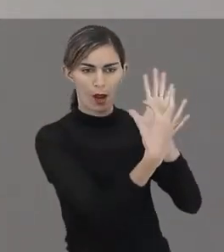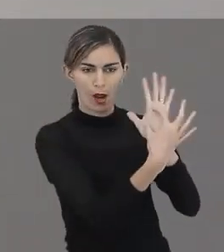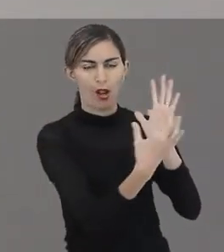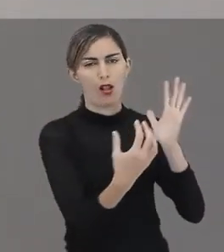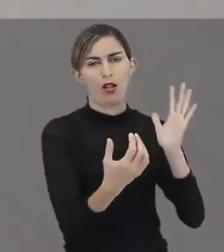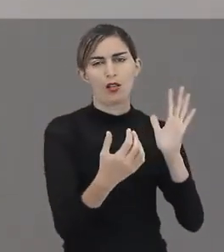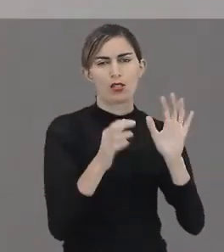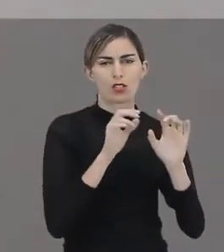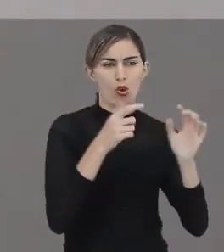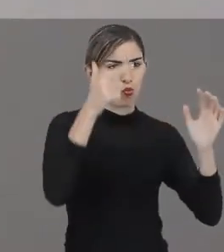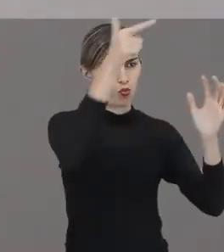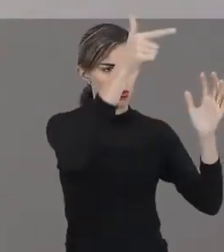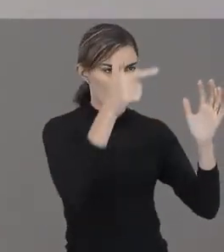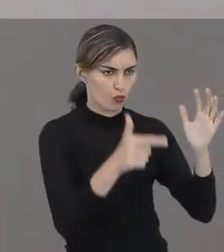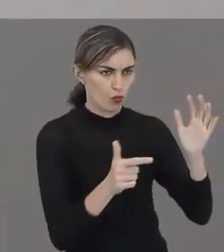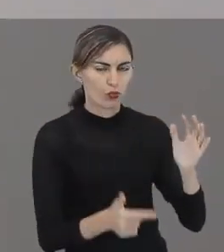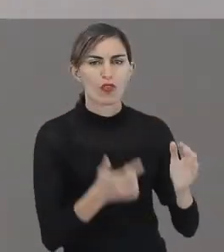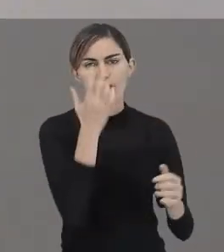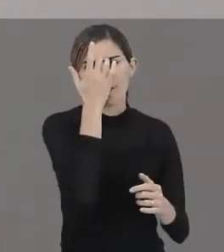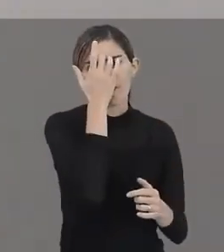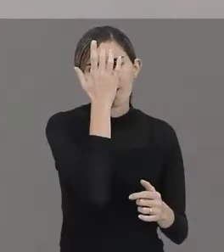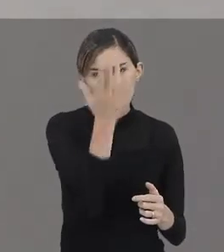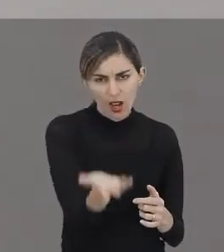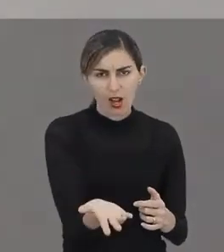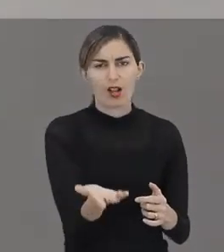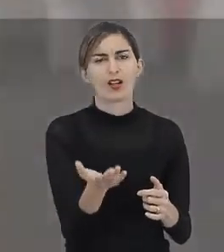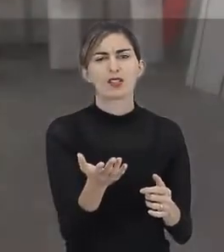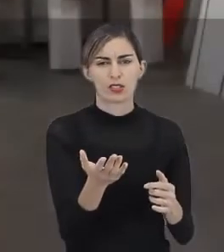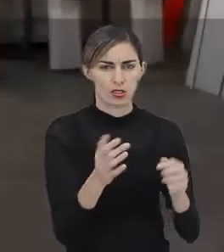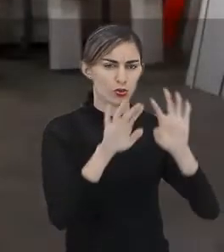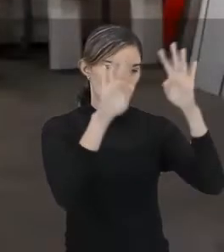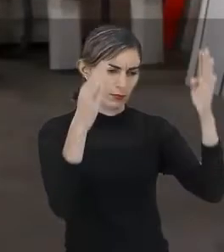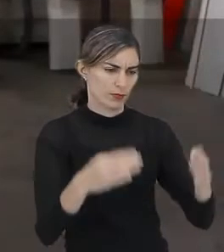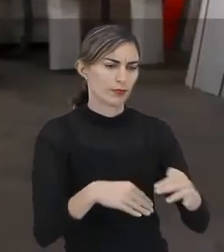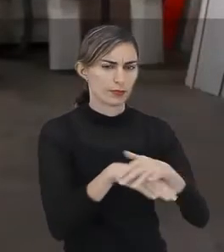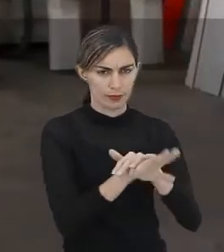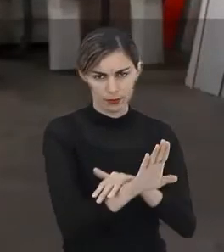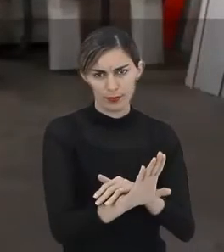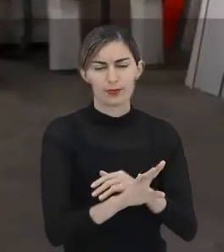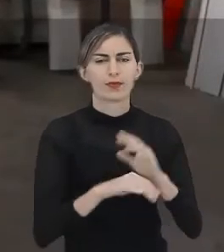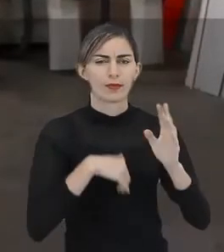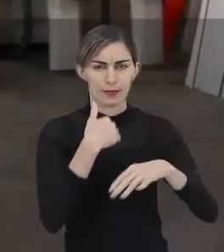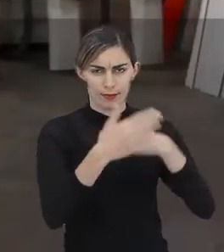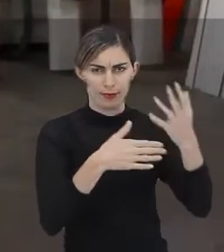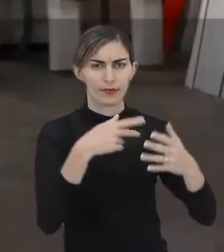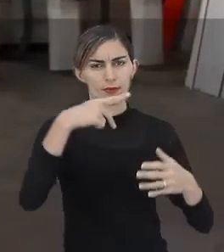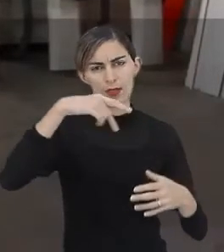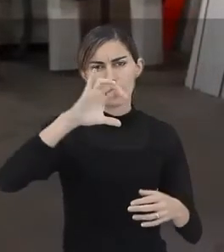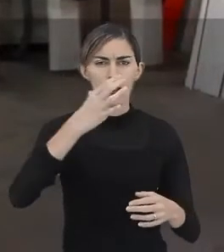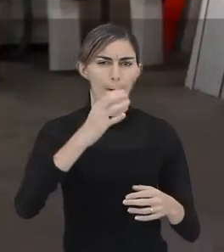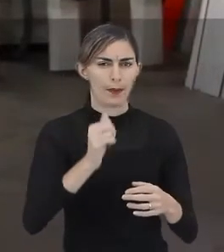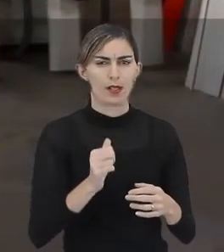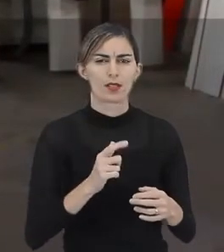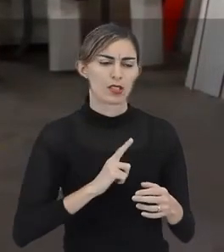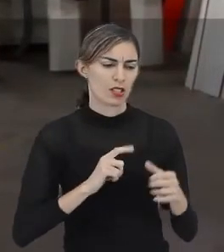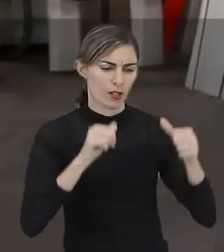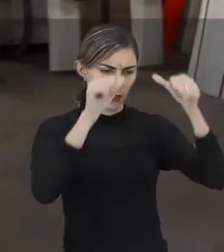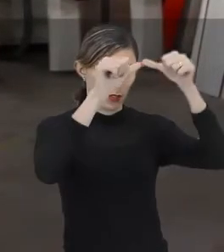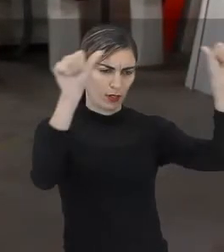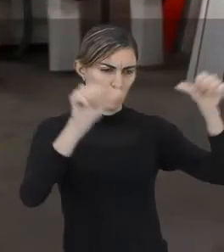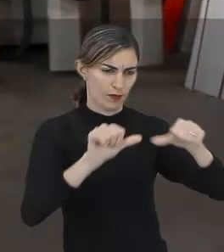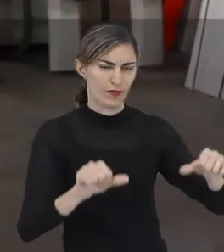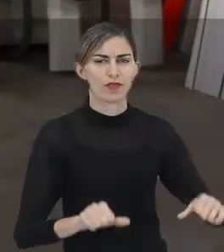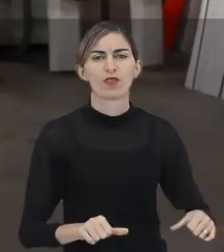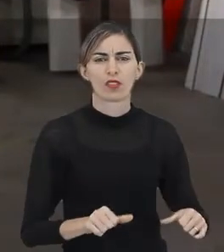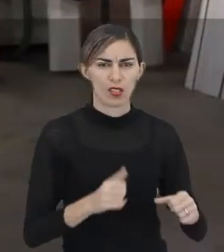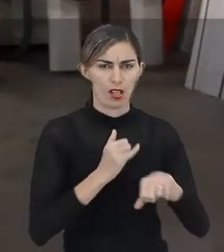furação e em seguida ficar mais fácil também para a embalagem. Em seguida, as peças que contêm a fita de